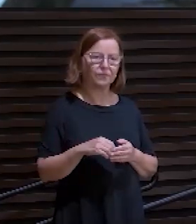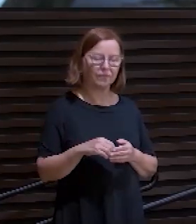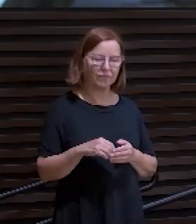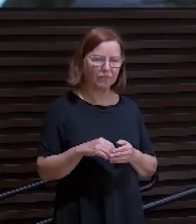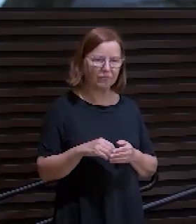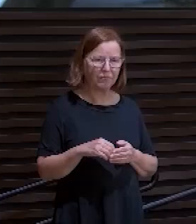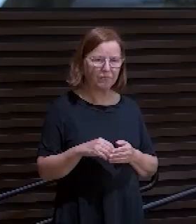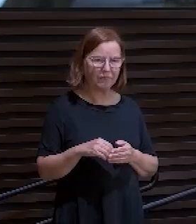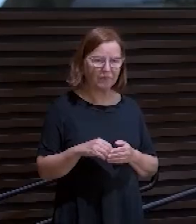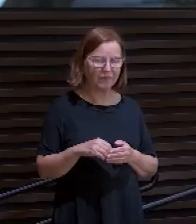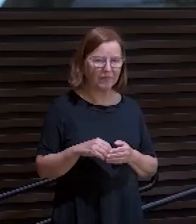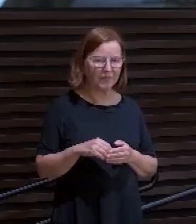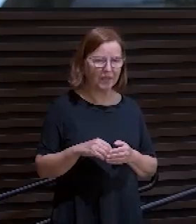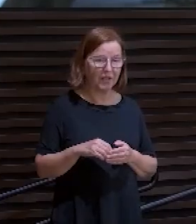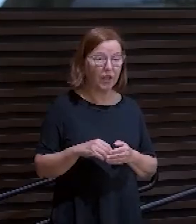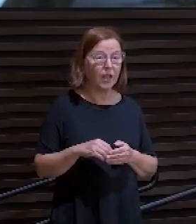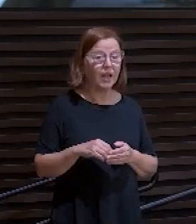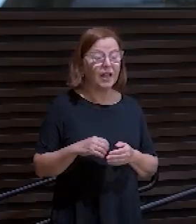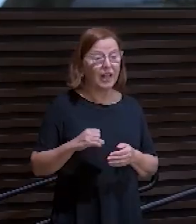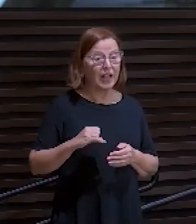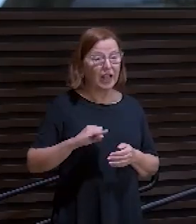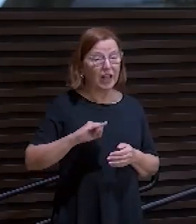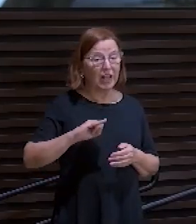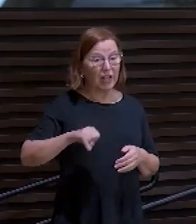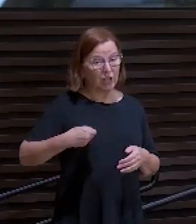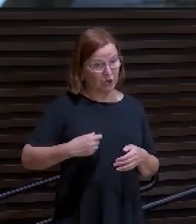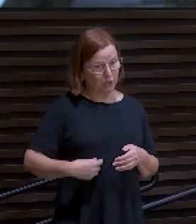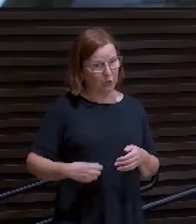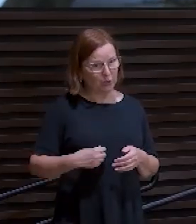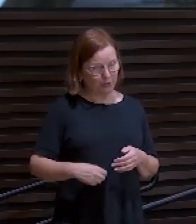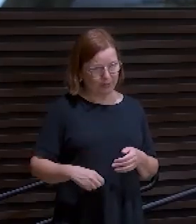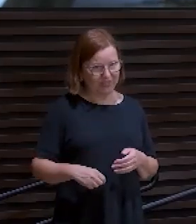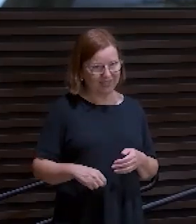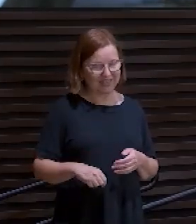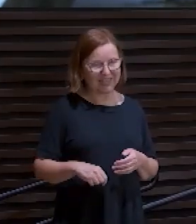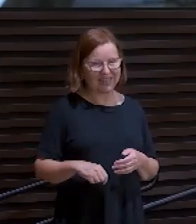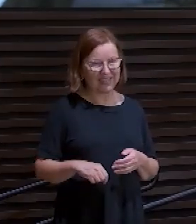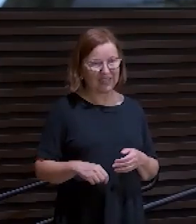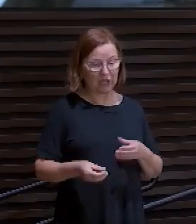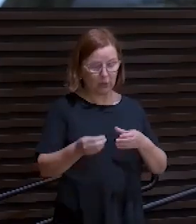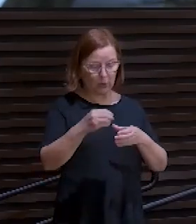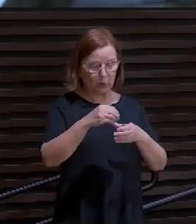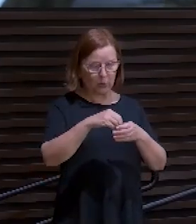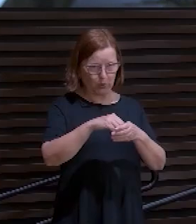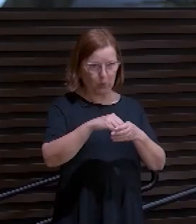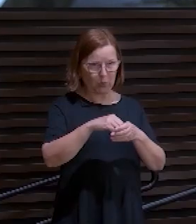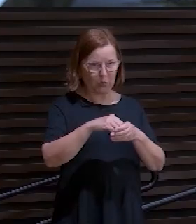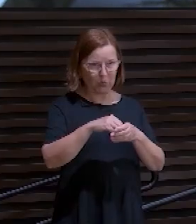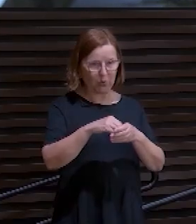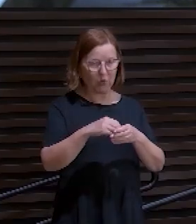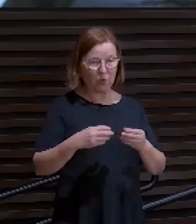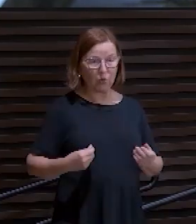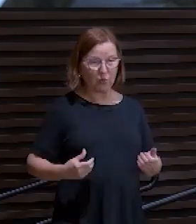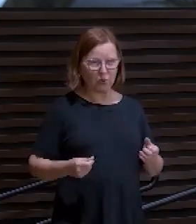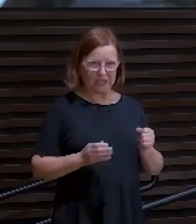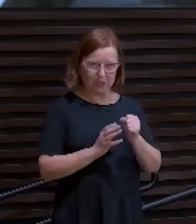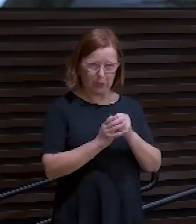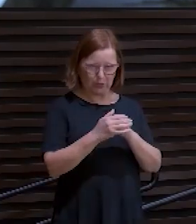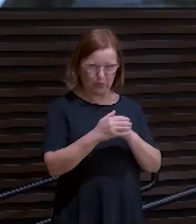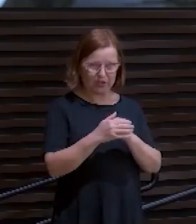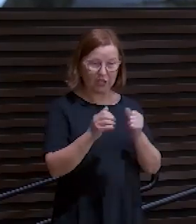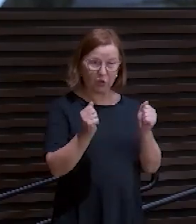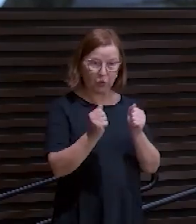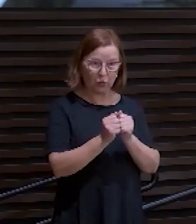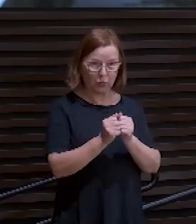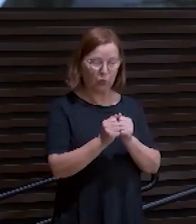José colocou o dinheiro lá para testá-los, para ver até onde ia a avareza daqueles homens passados